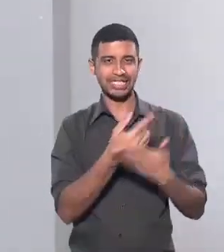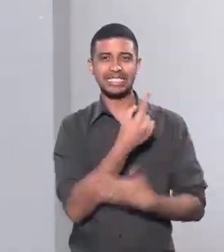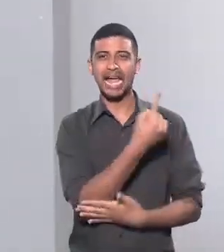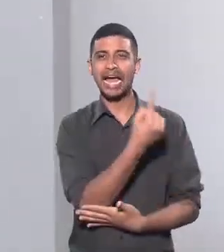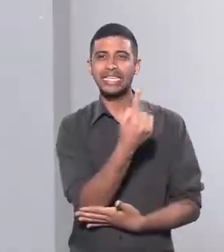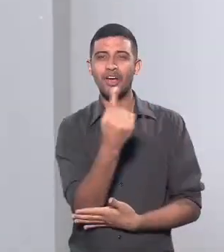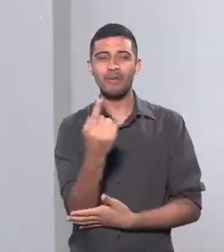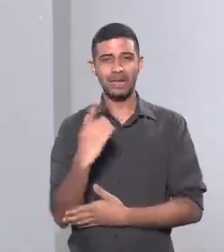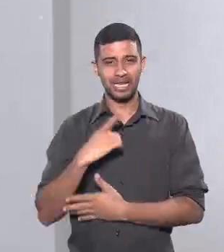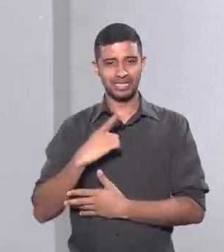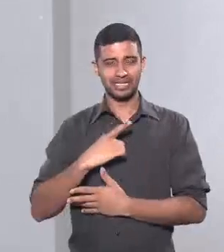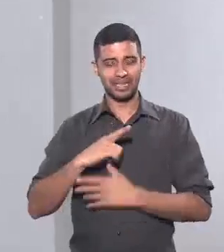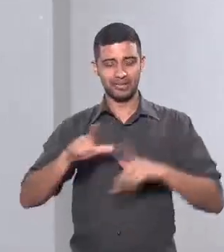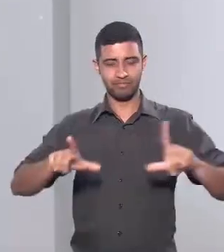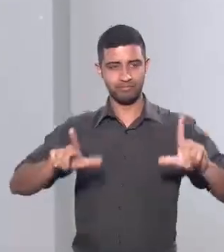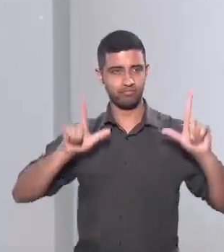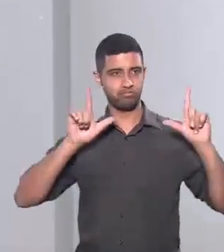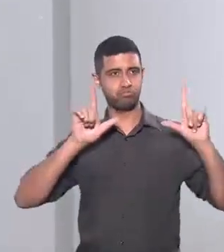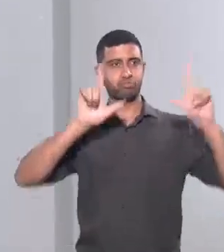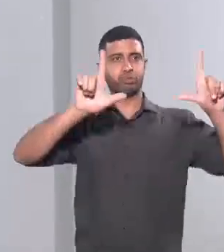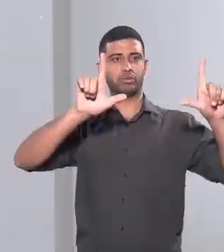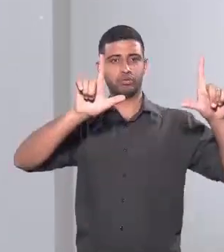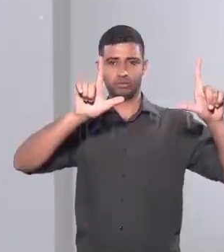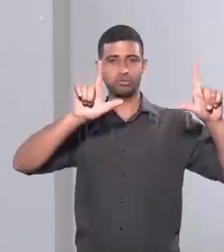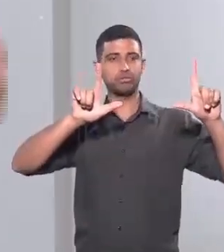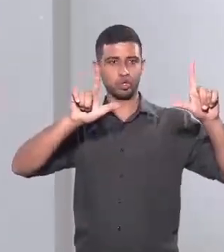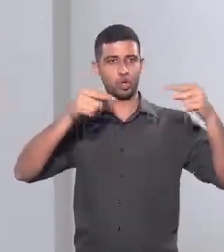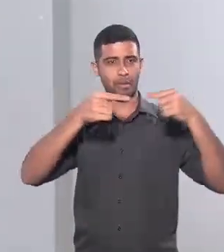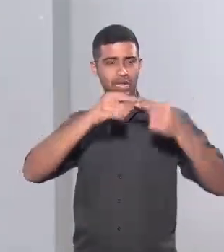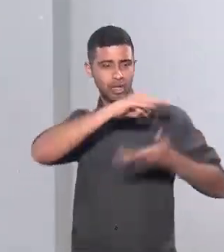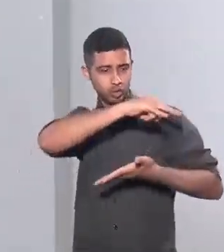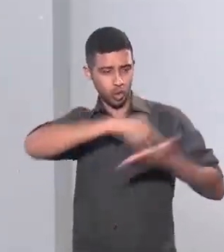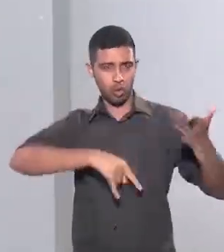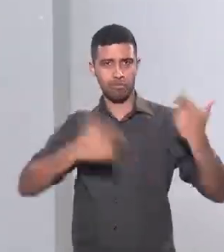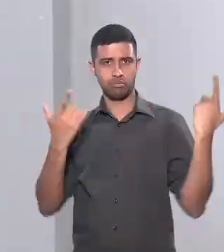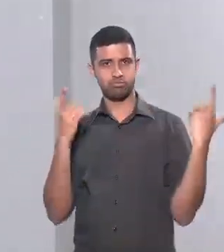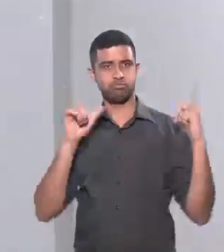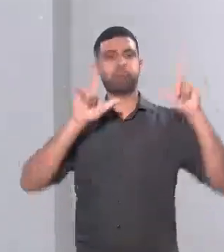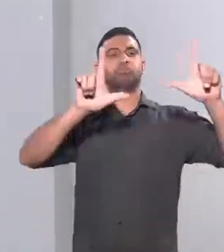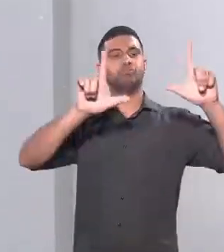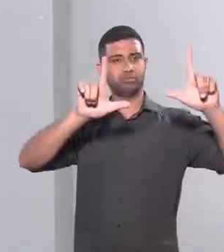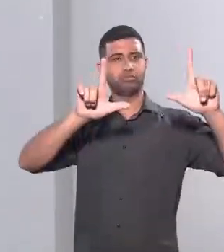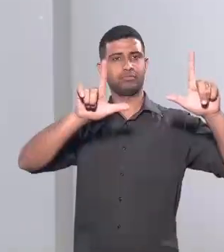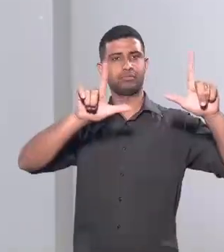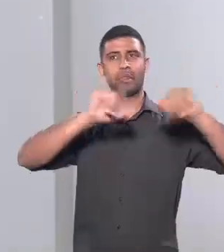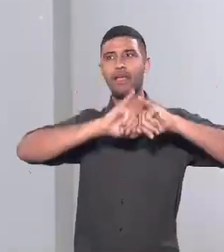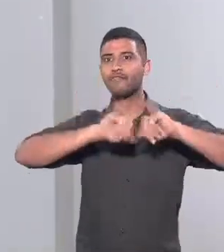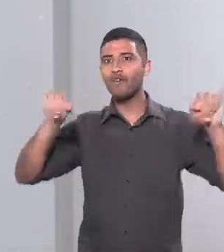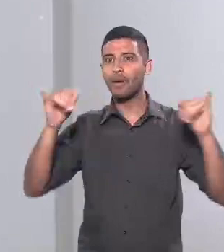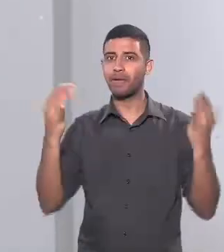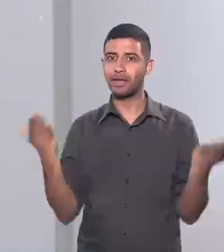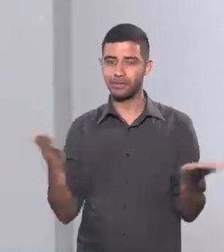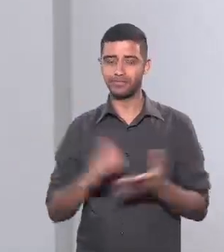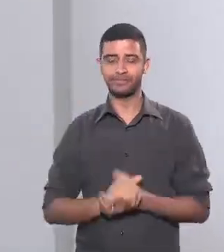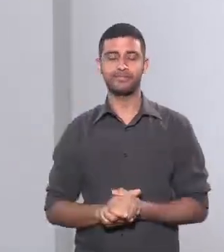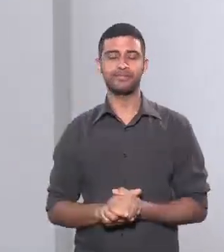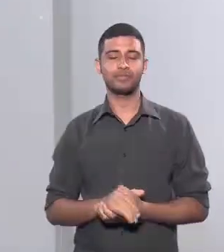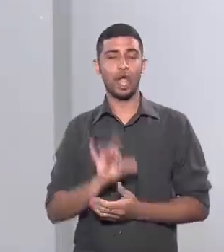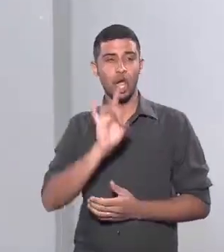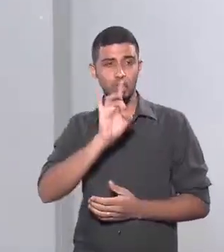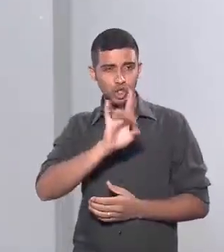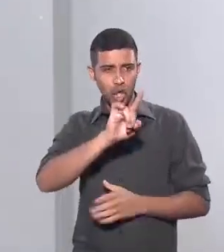ele coloque uma afixação do certificado por instituições e não apenas que